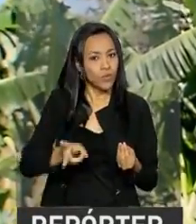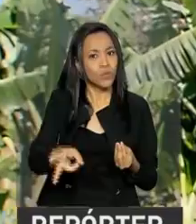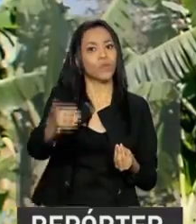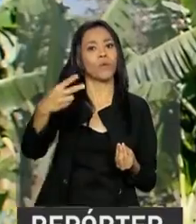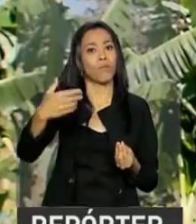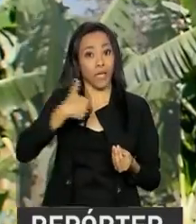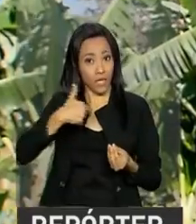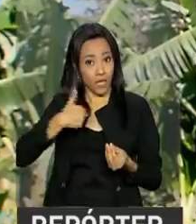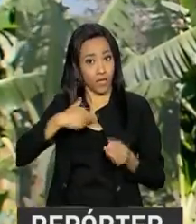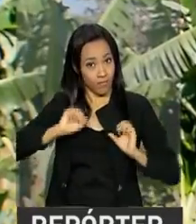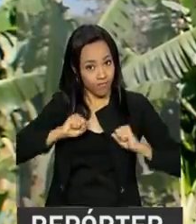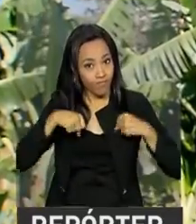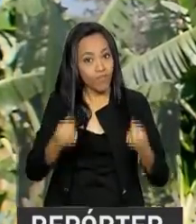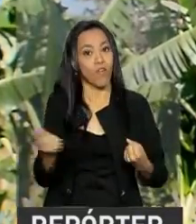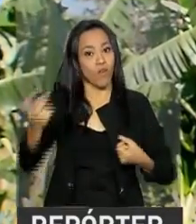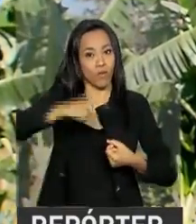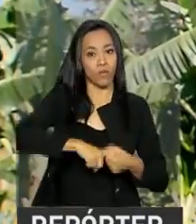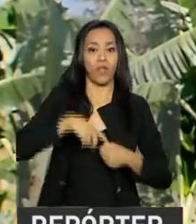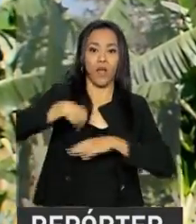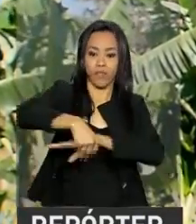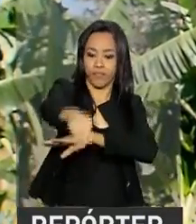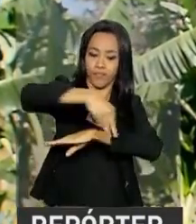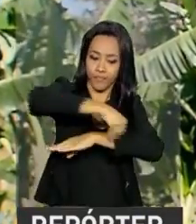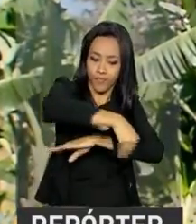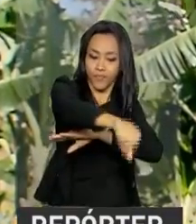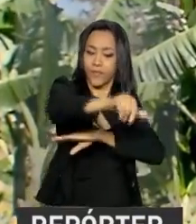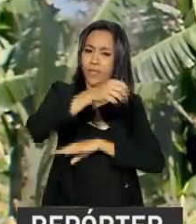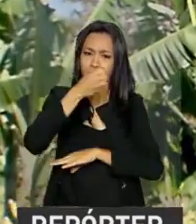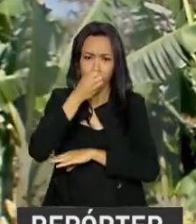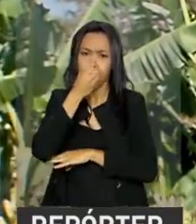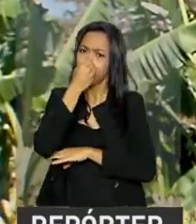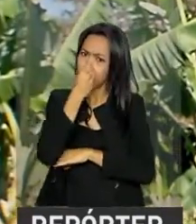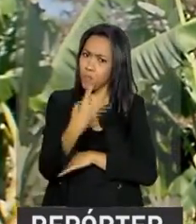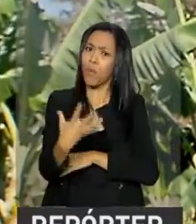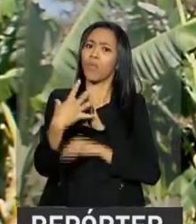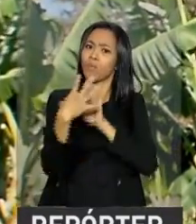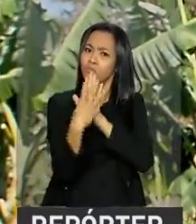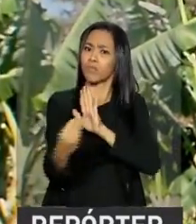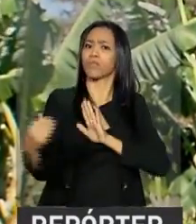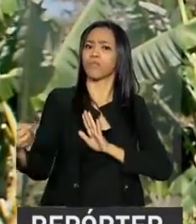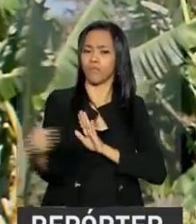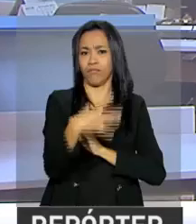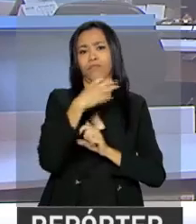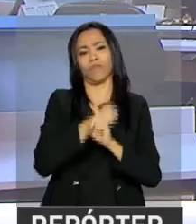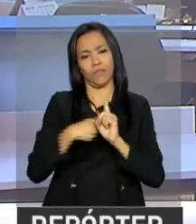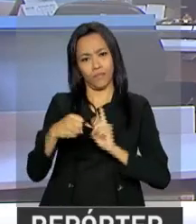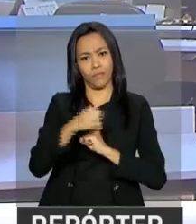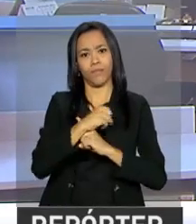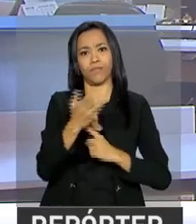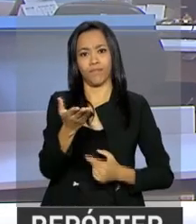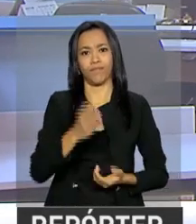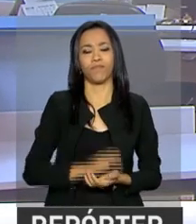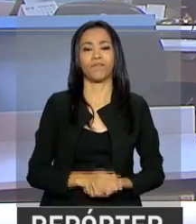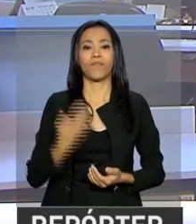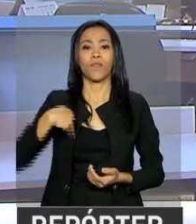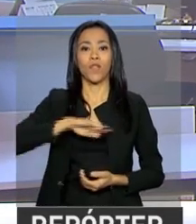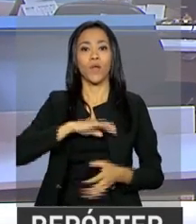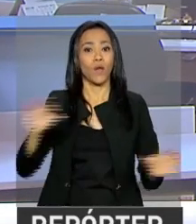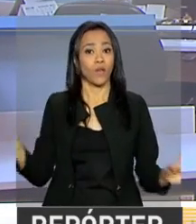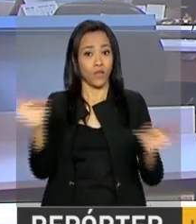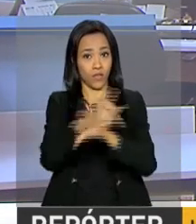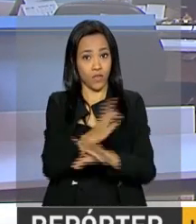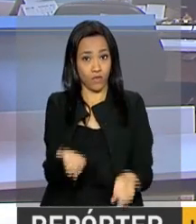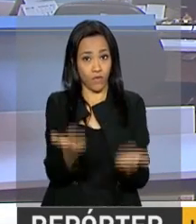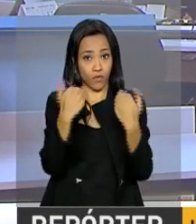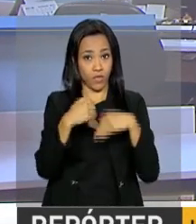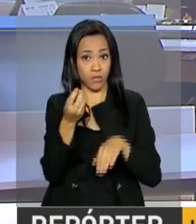para você para reerguer a produção. Então, é um novo conceito social, inclusive. Nós ficamos por aqui, voltamos